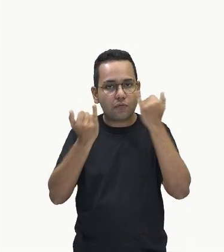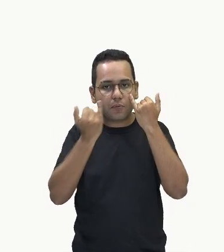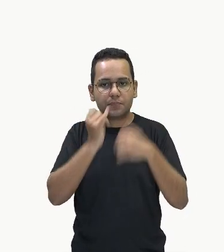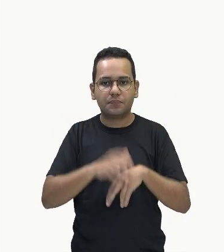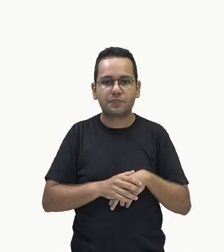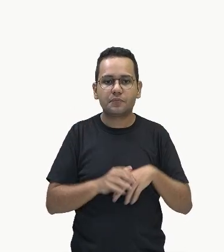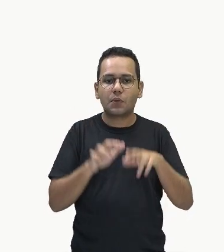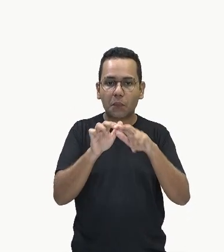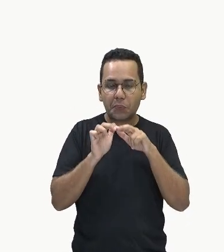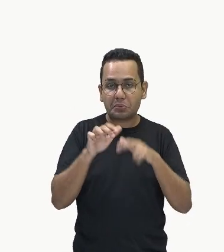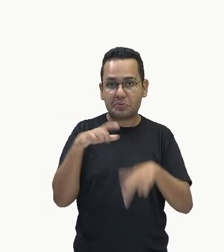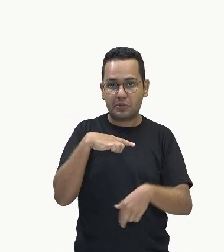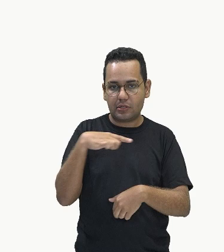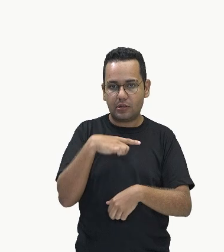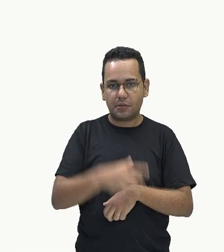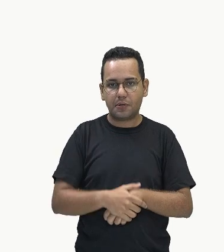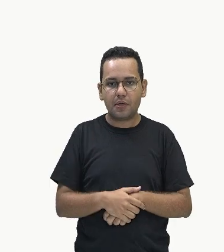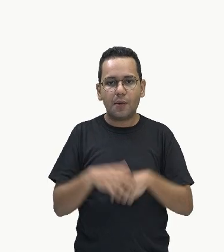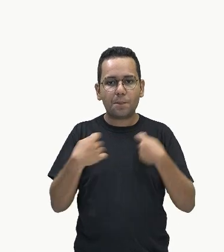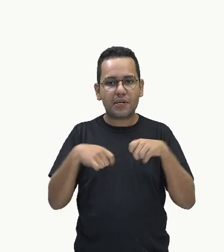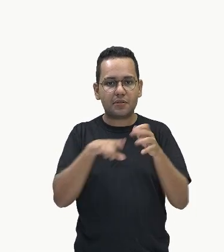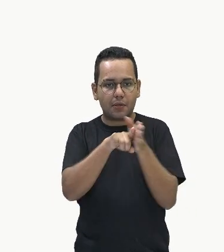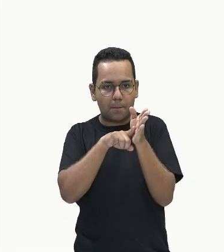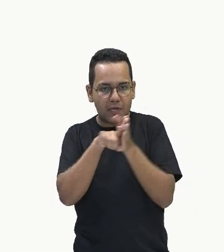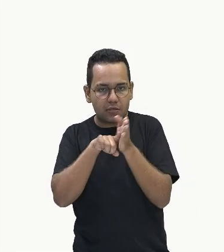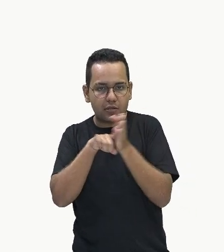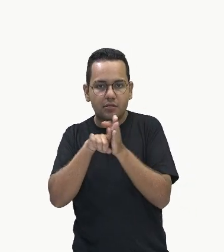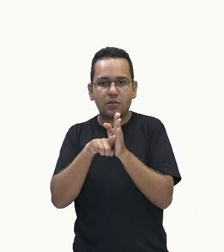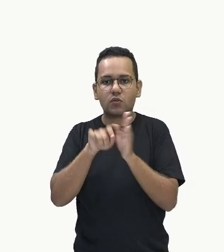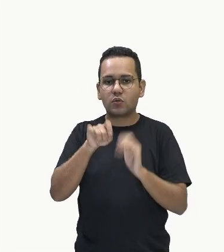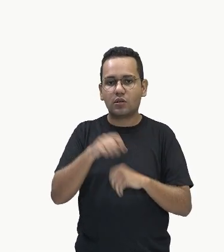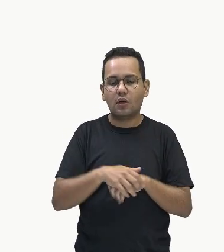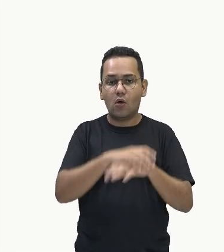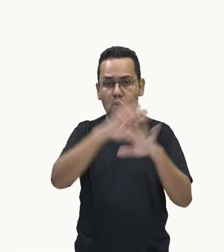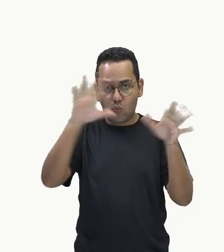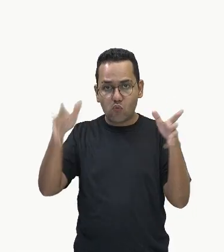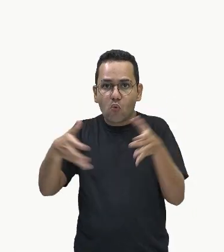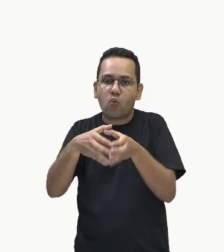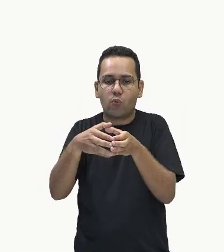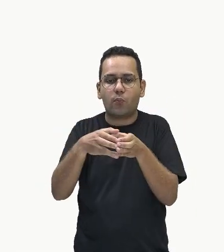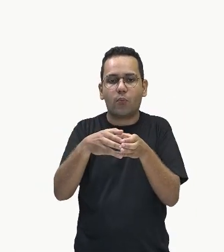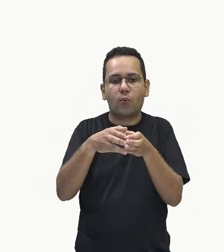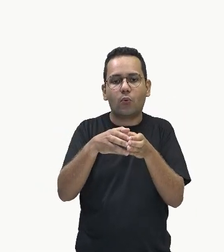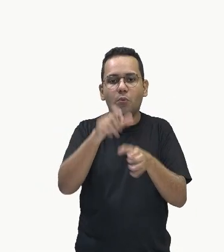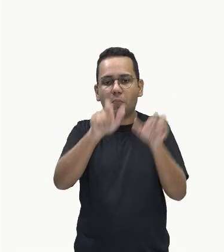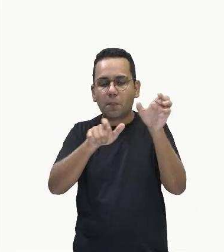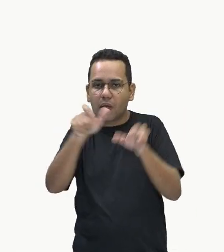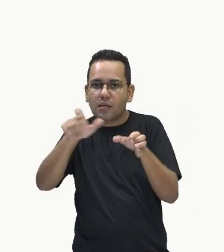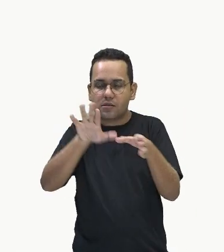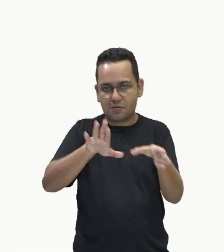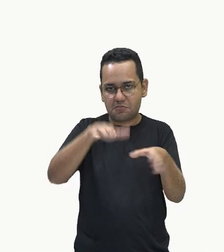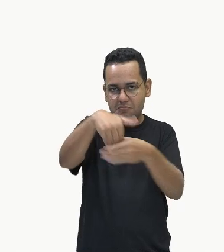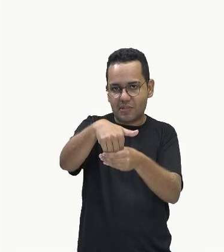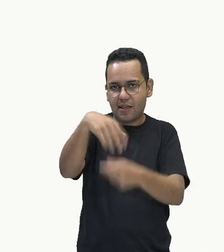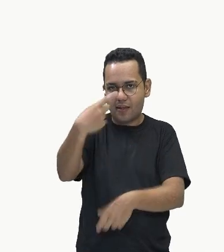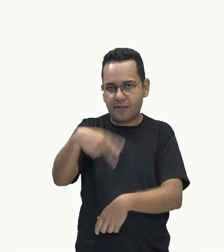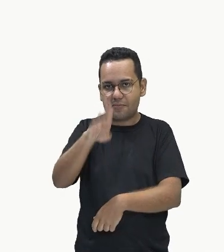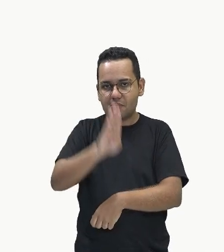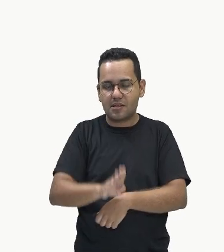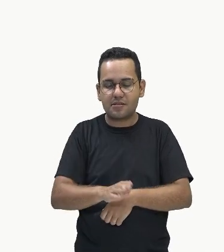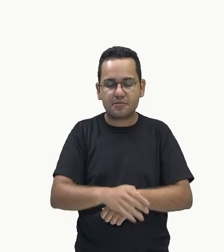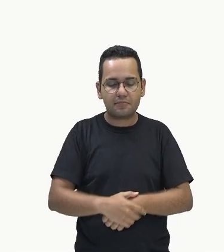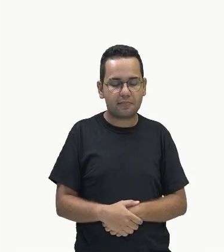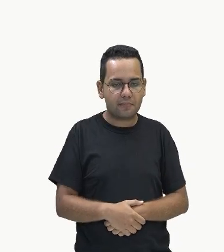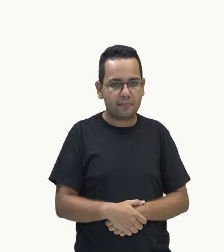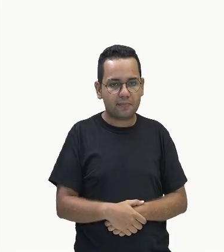é necessário pesquisar uma parte dos eleitores brasileiros, ok? Então, observe